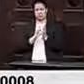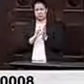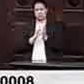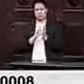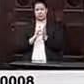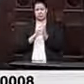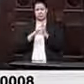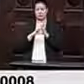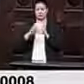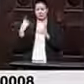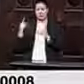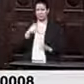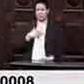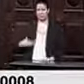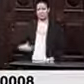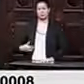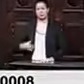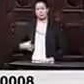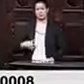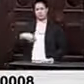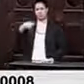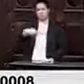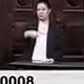da mensagem perversa,